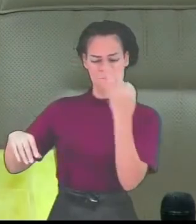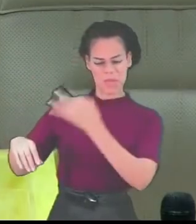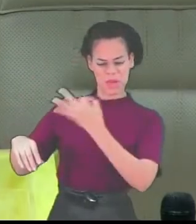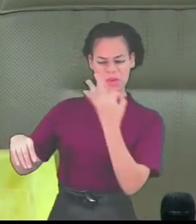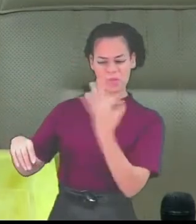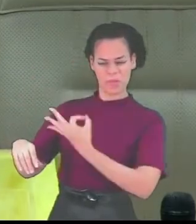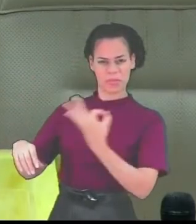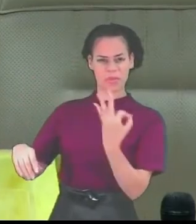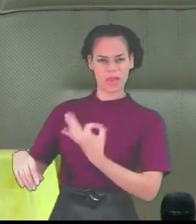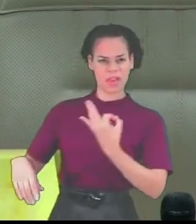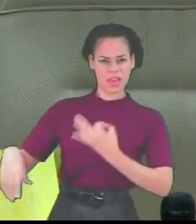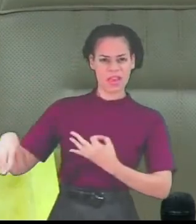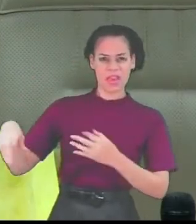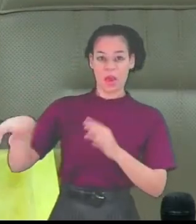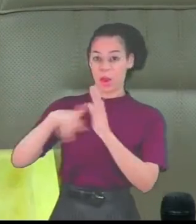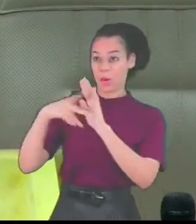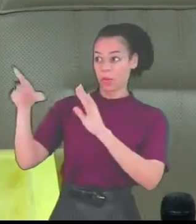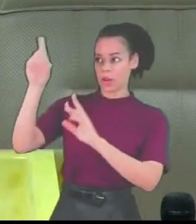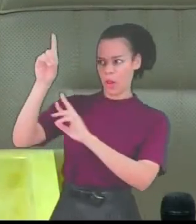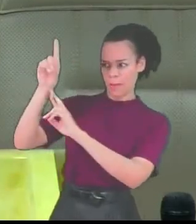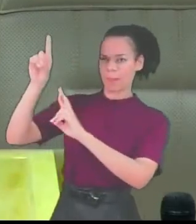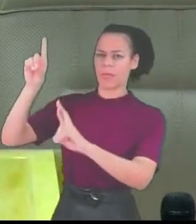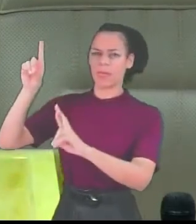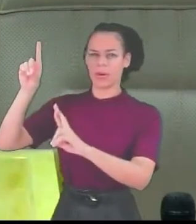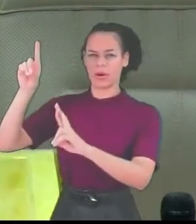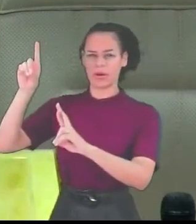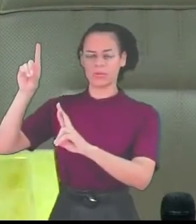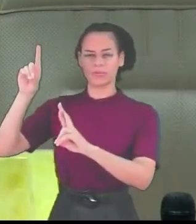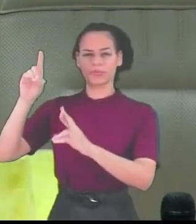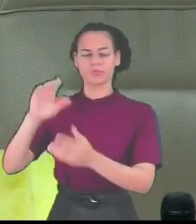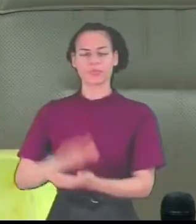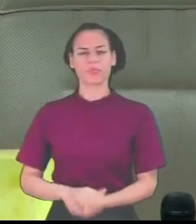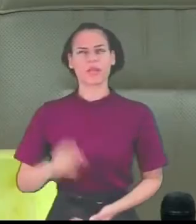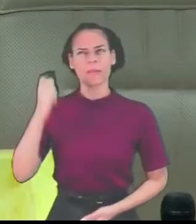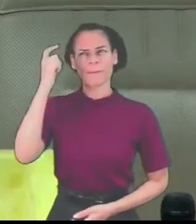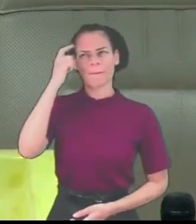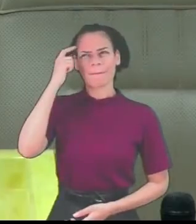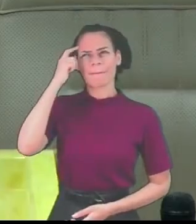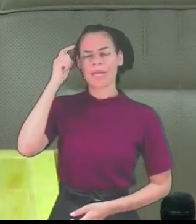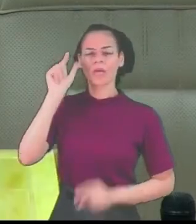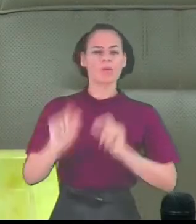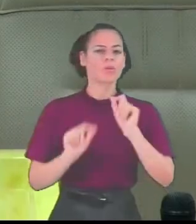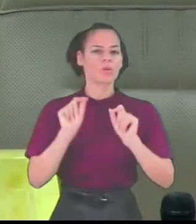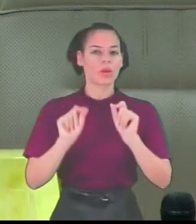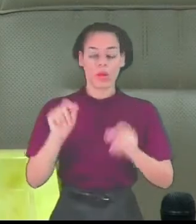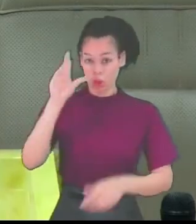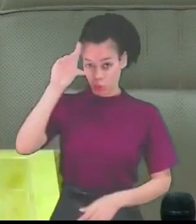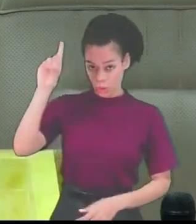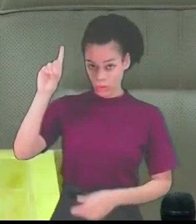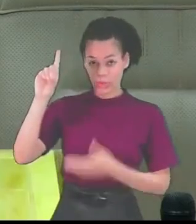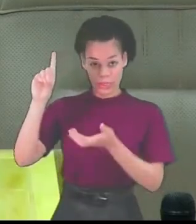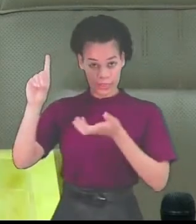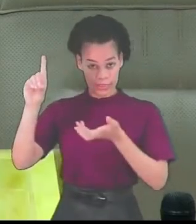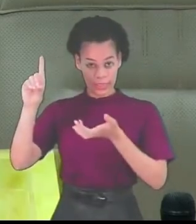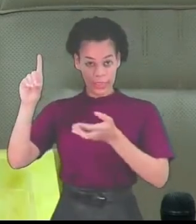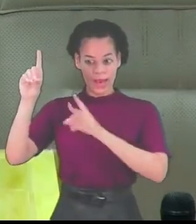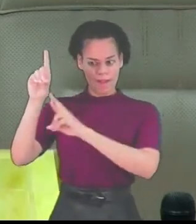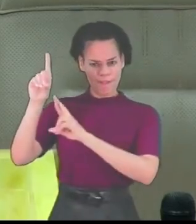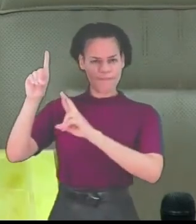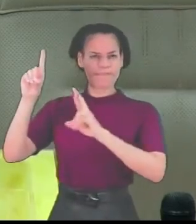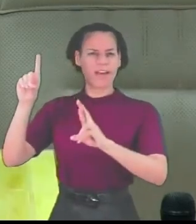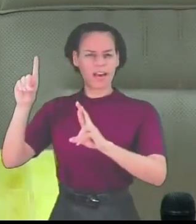a resposta de Deus o que Deus queria dar uma resposta